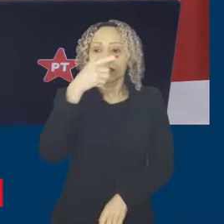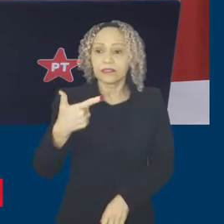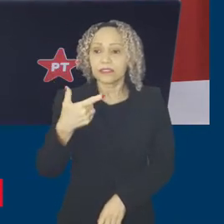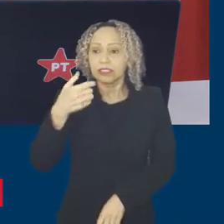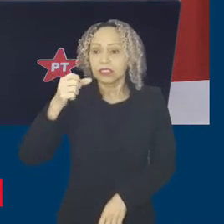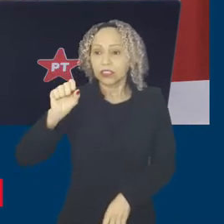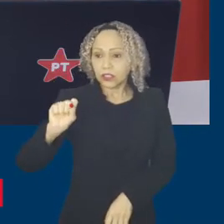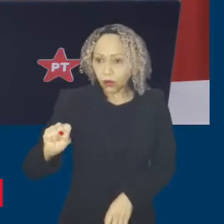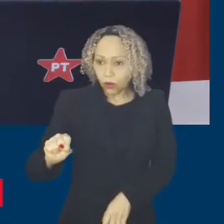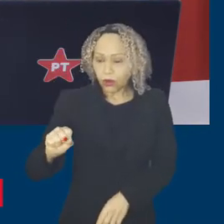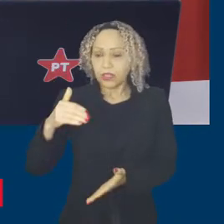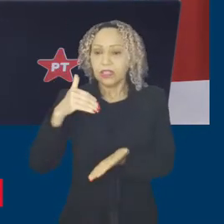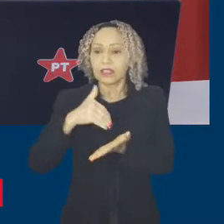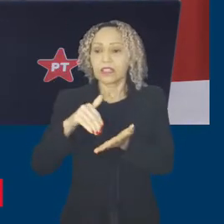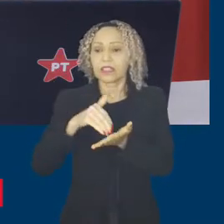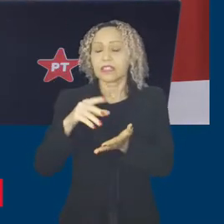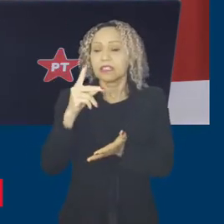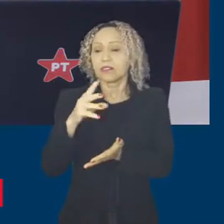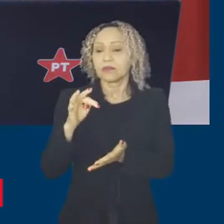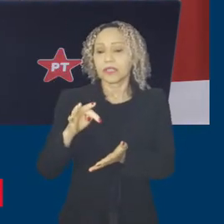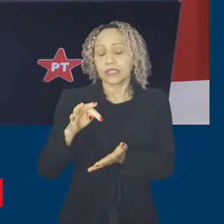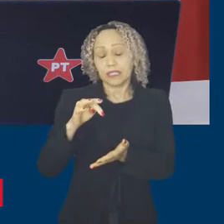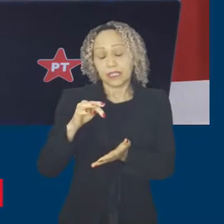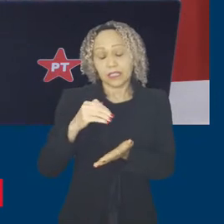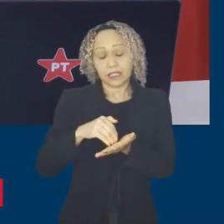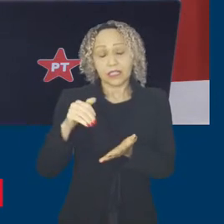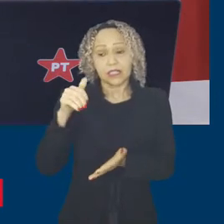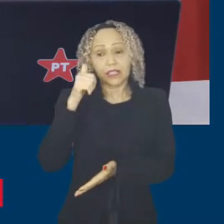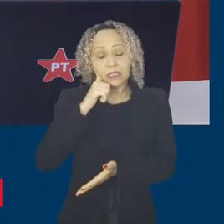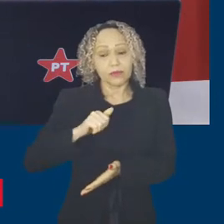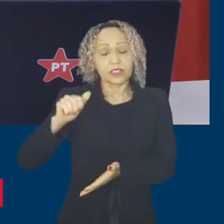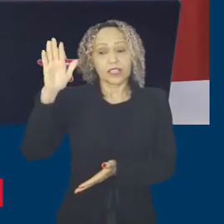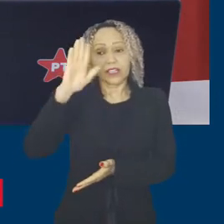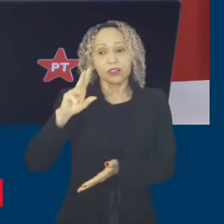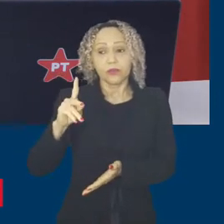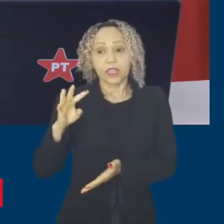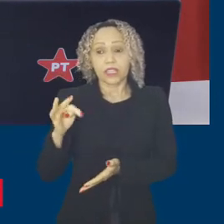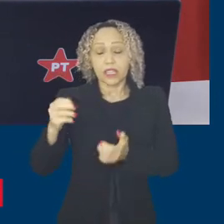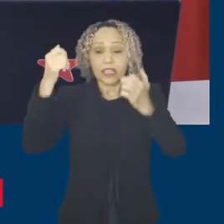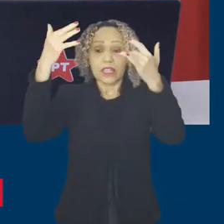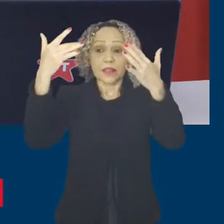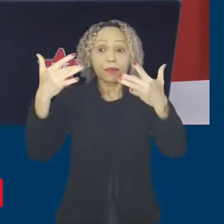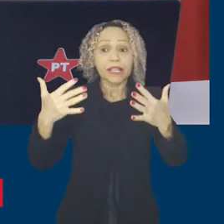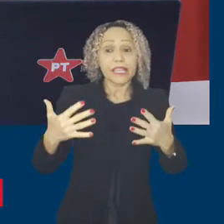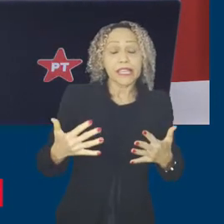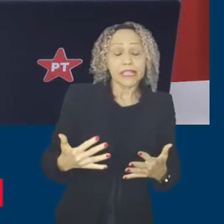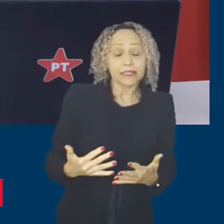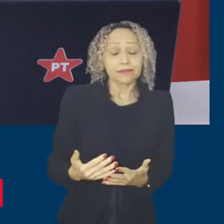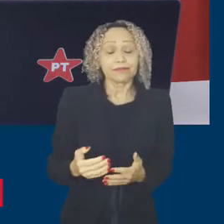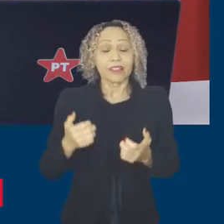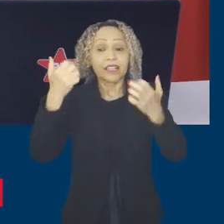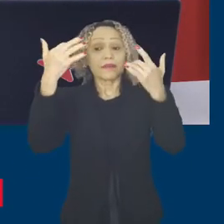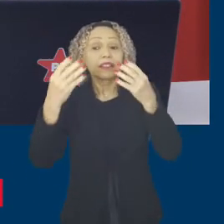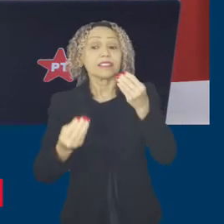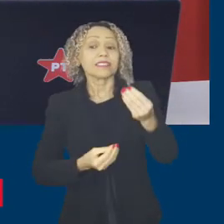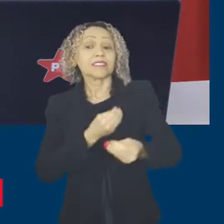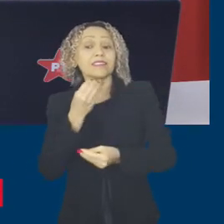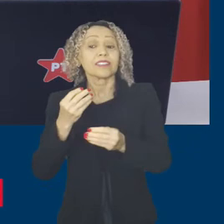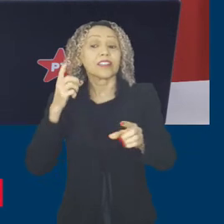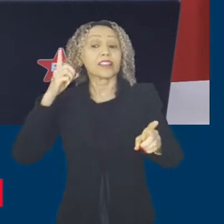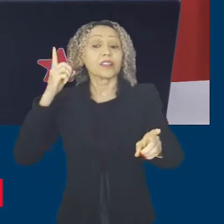Partido realiza o encontro das parlamentares do PT. Explica para a gente como é que vai ser essa agenda, o que está previsto nesse encontro.